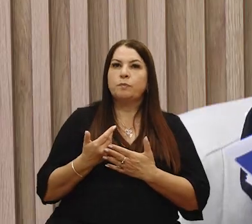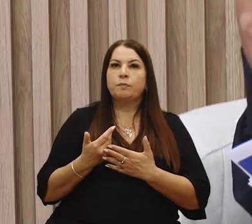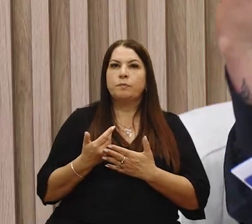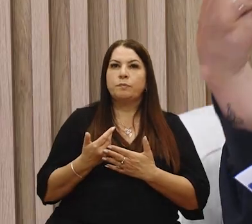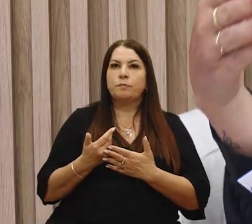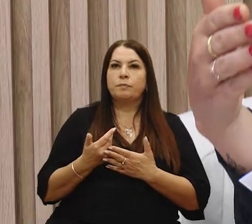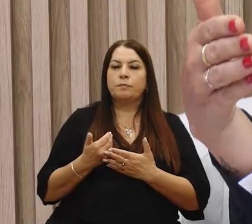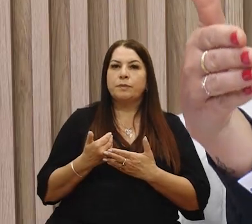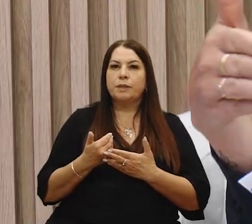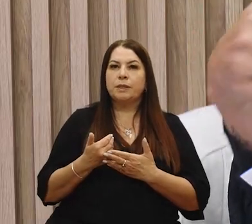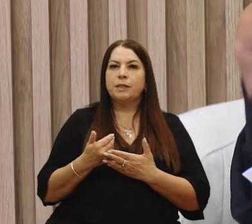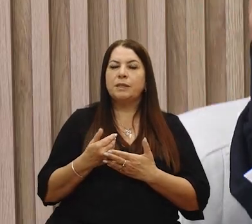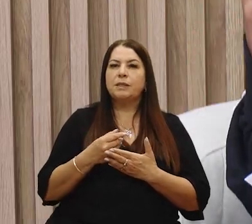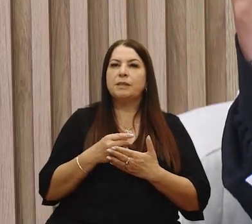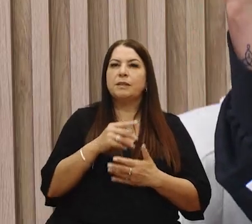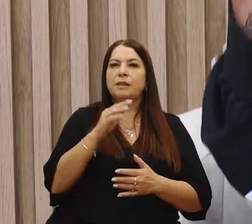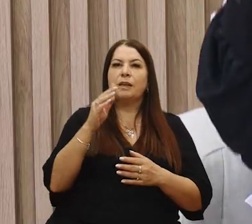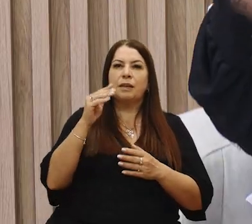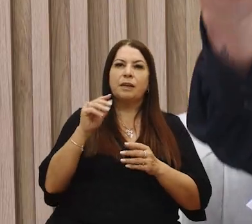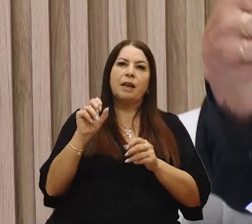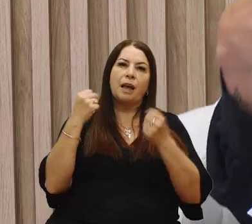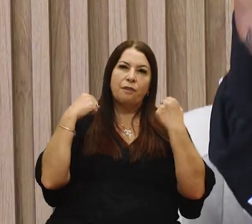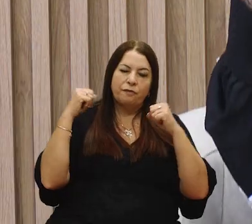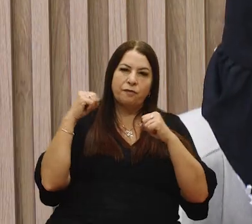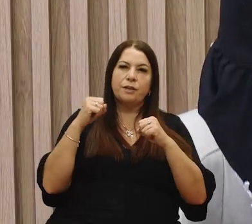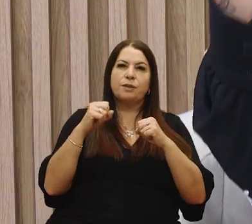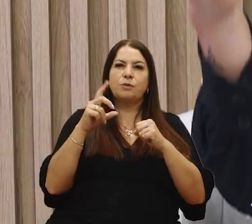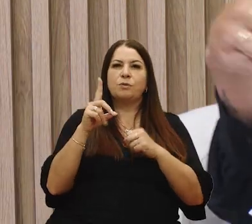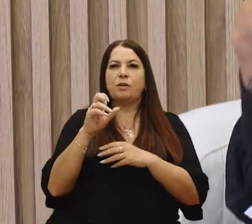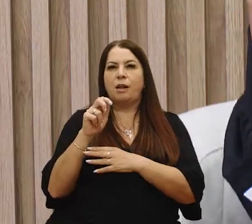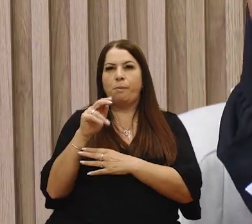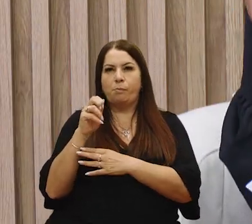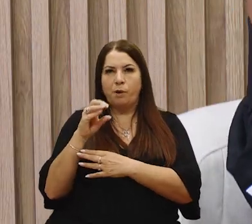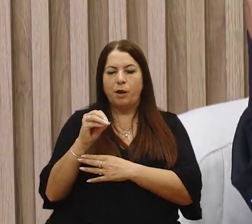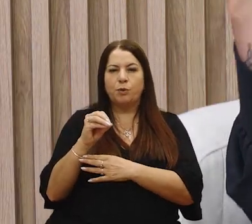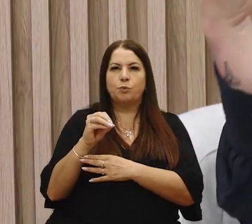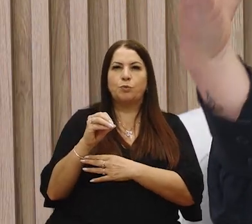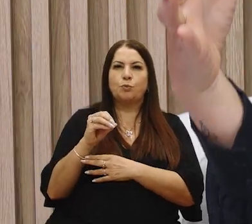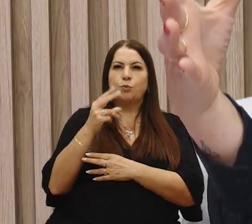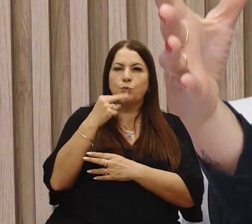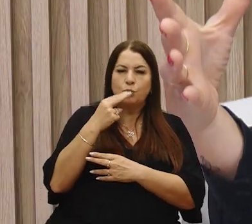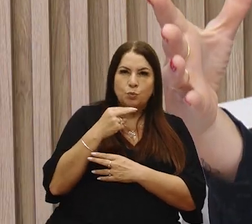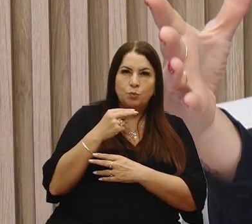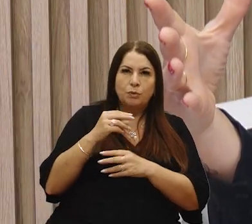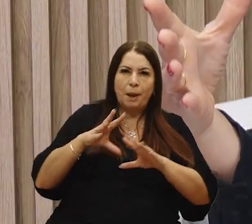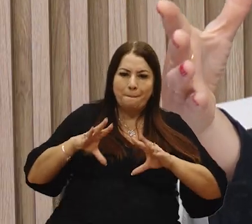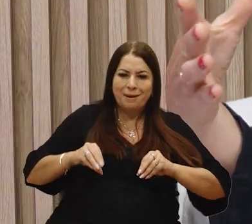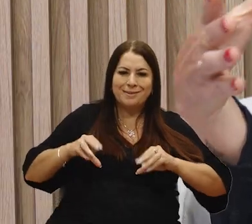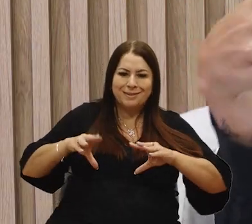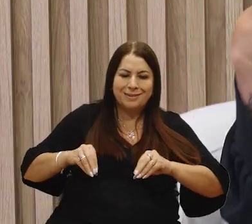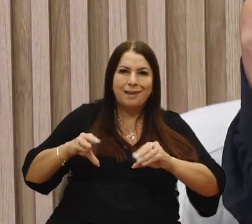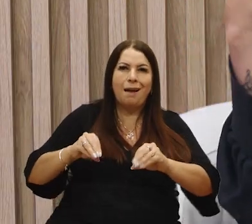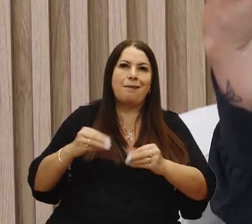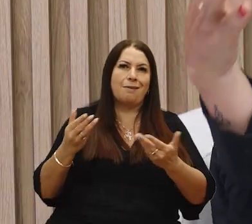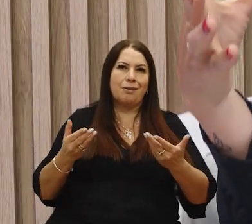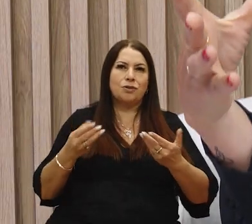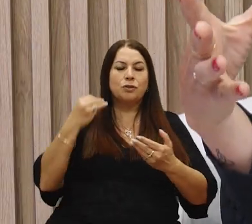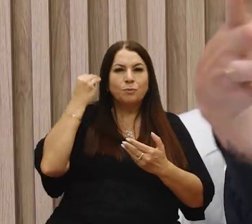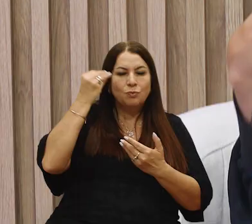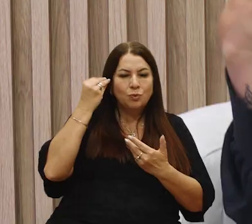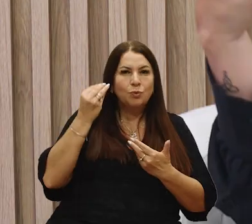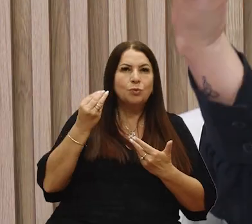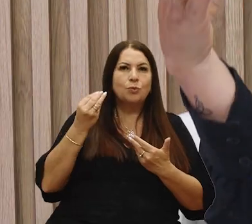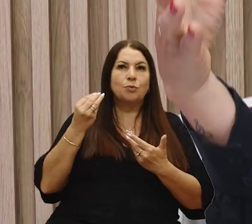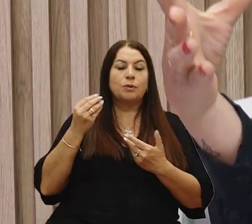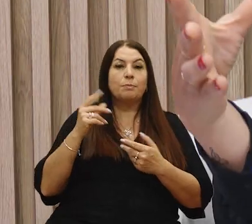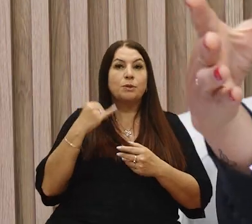tem tem dermato, tem fisiodermato, tem nutri, tem, não sei se tem massagens, se tem